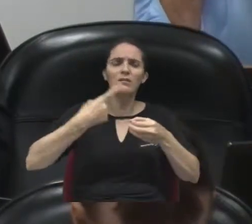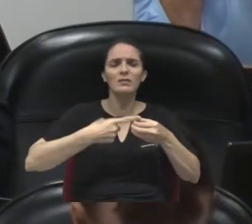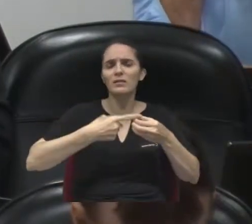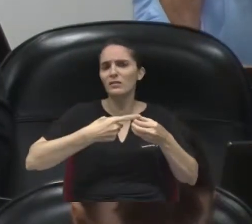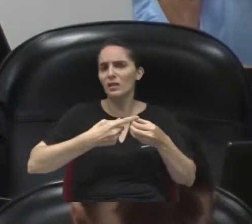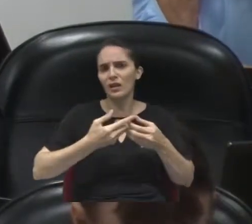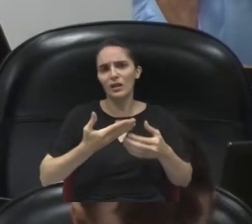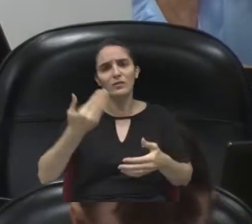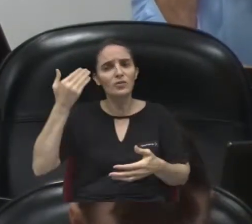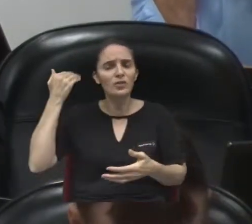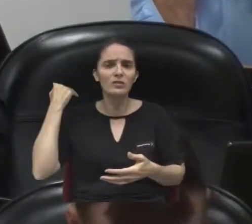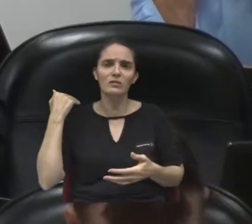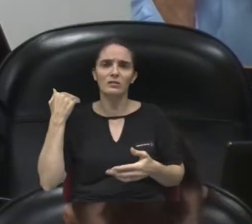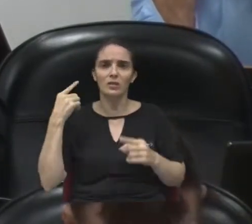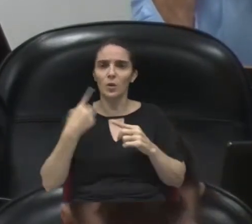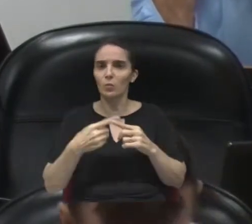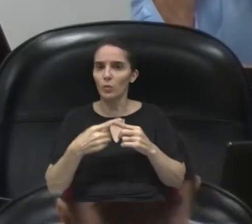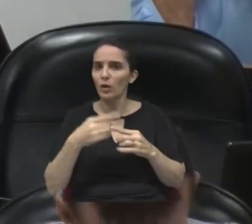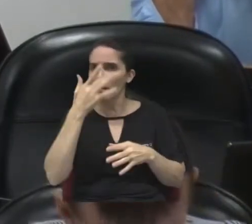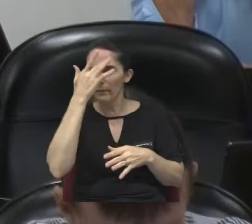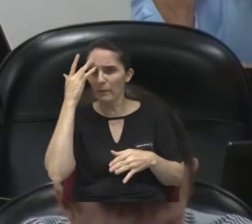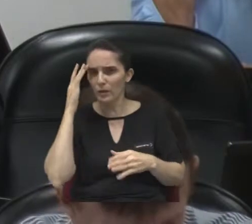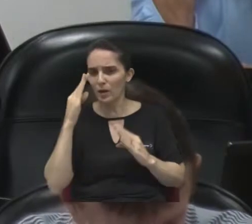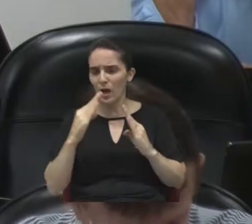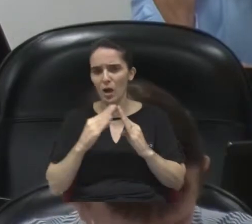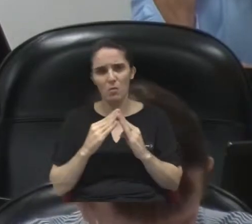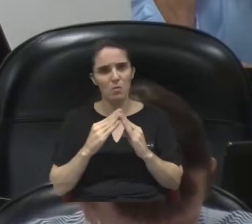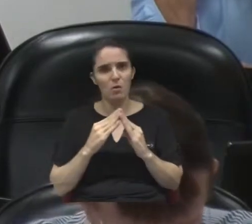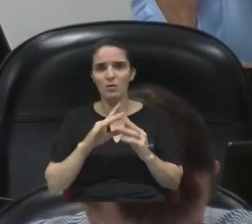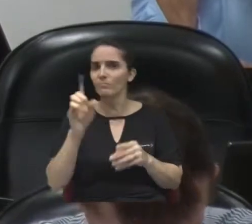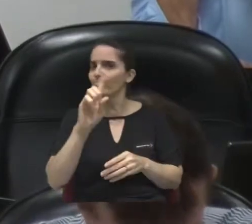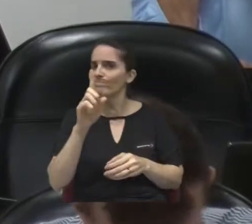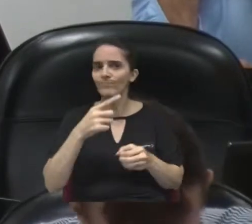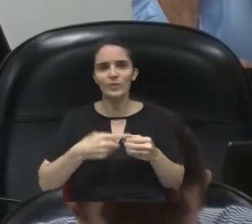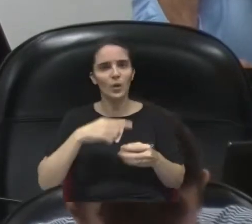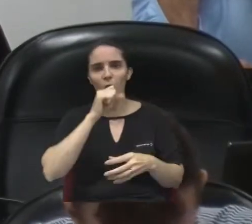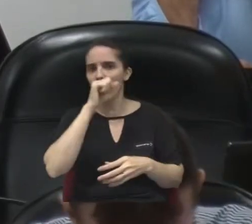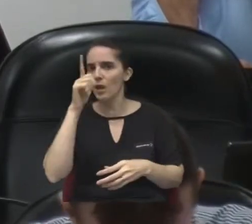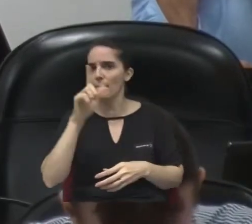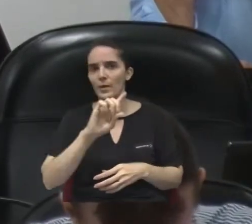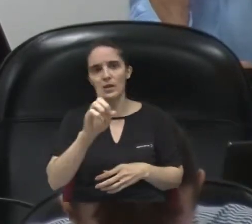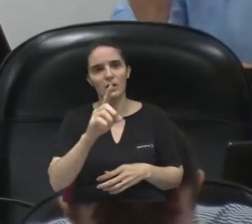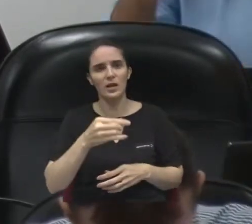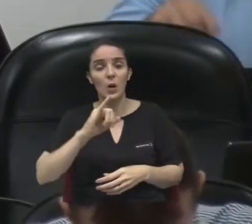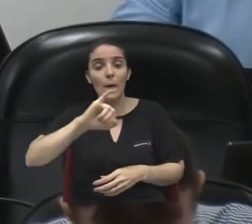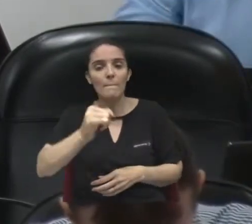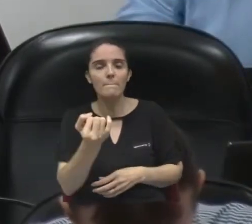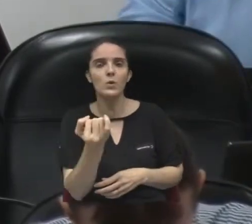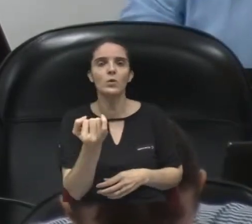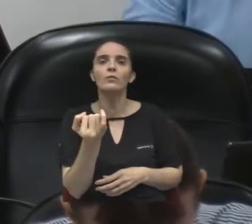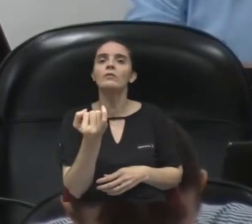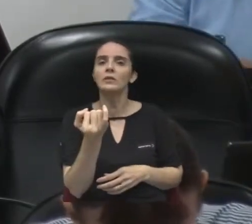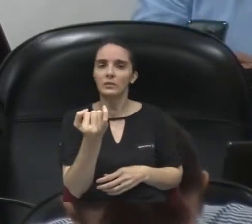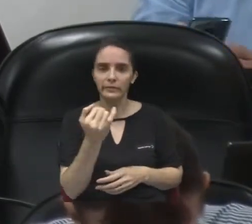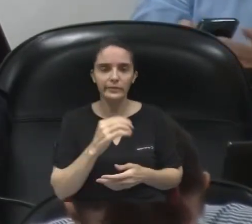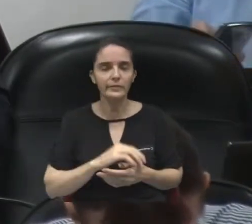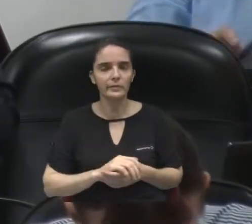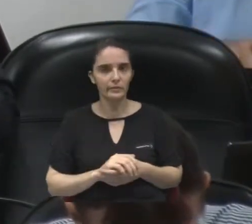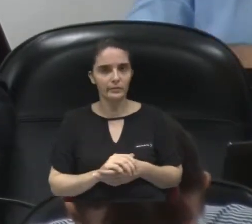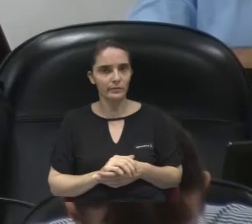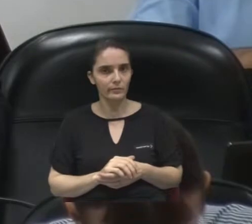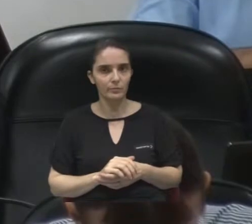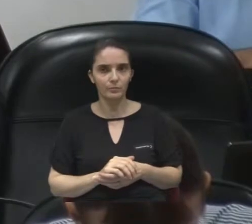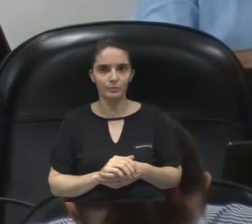origem. Porque muitos que ali estão nem moram na cidade de Limeira, estão se aproveitando da cidade de Limeira. E o